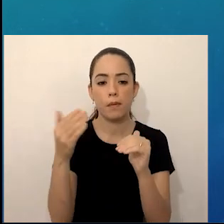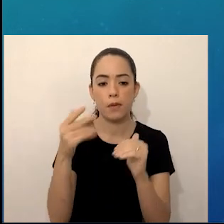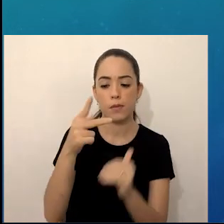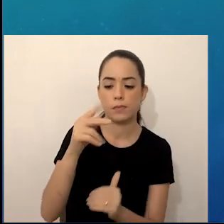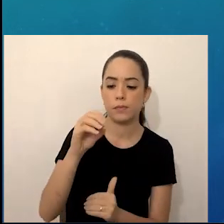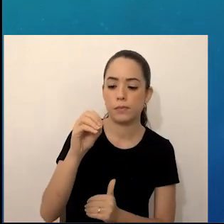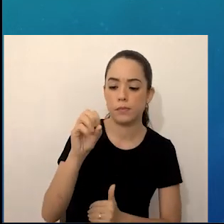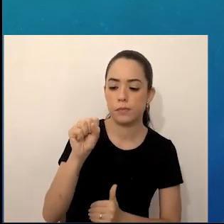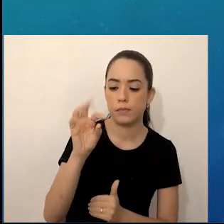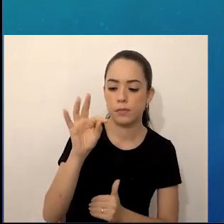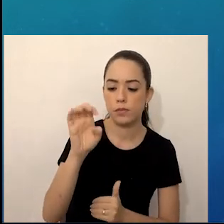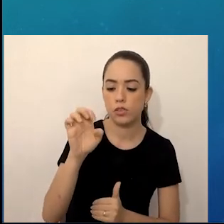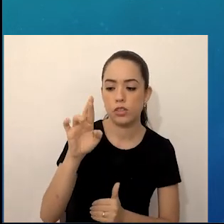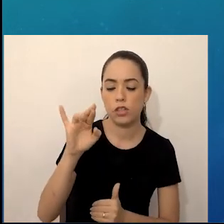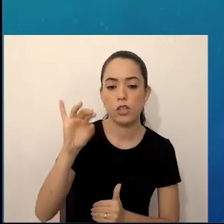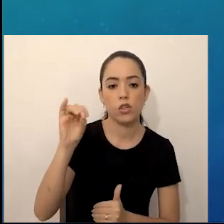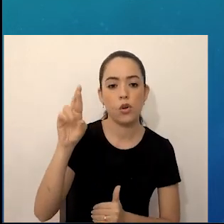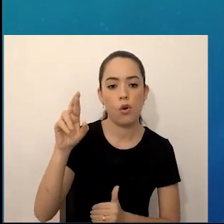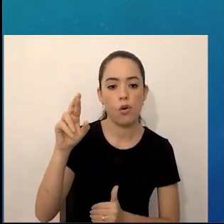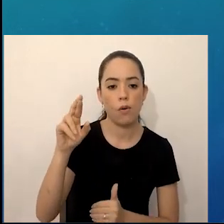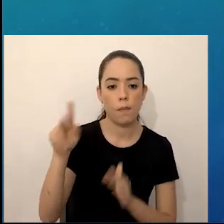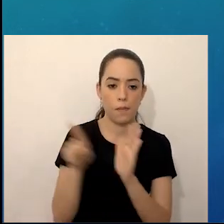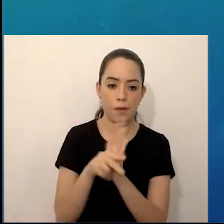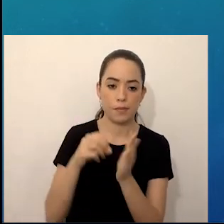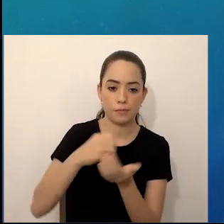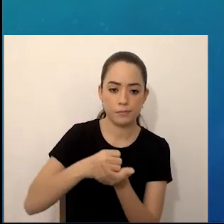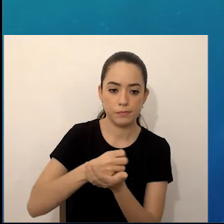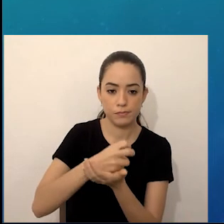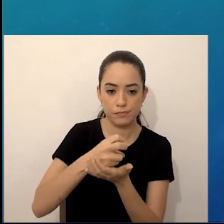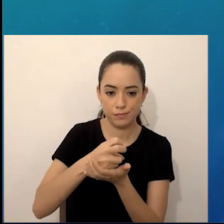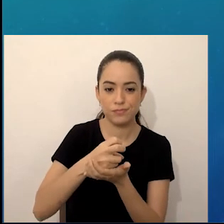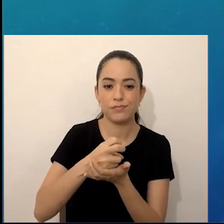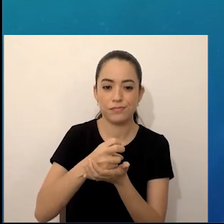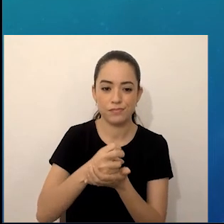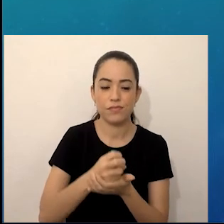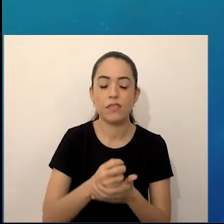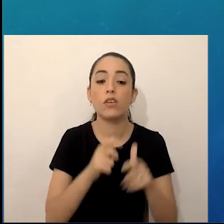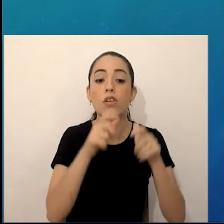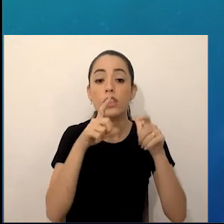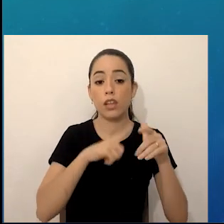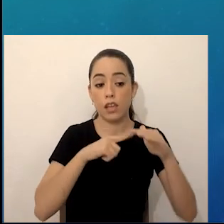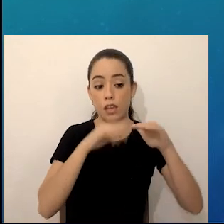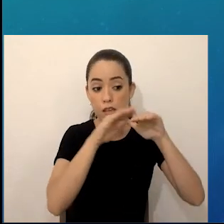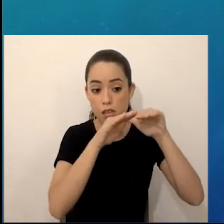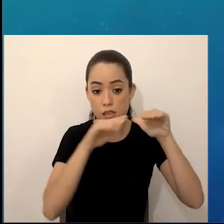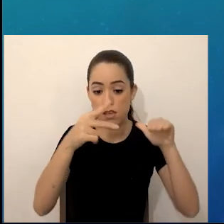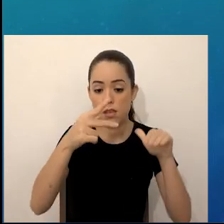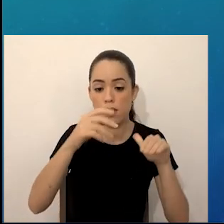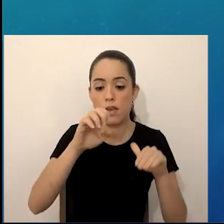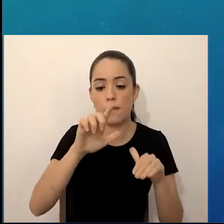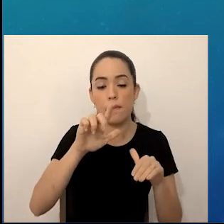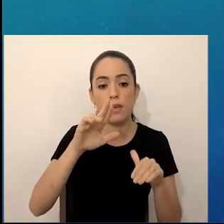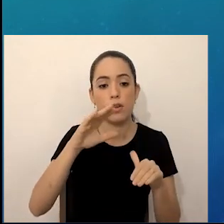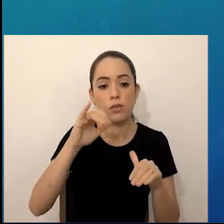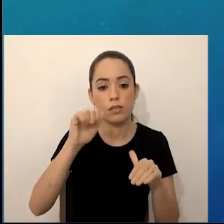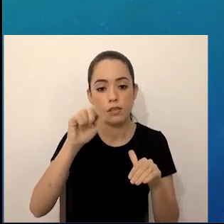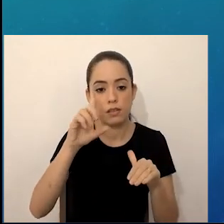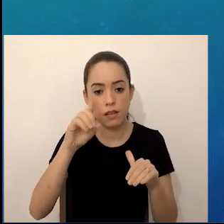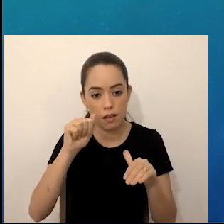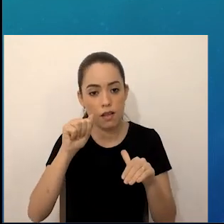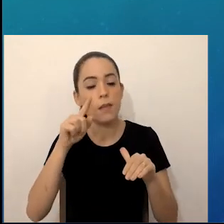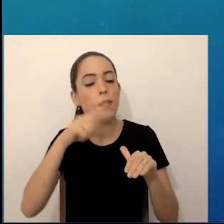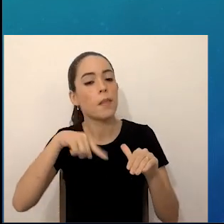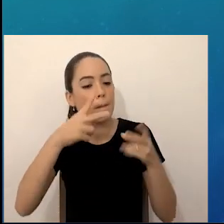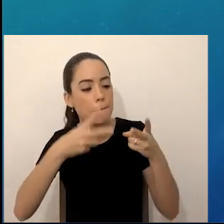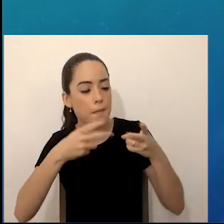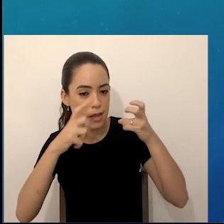posterior do embrião. A partir da área pelúcida, observaremos a formação